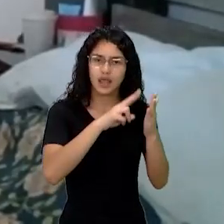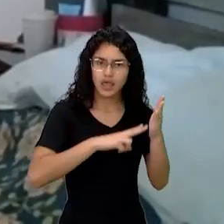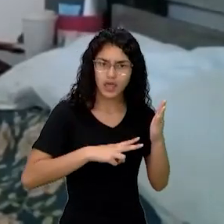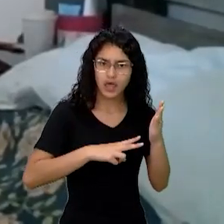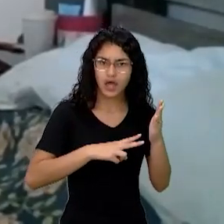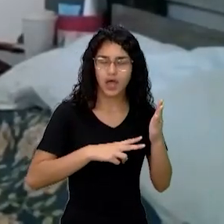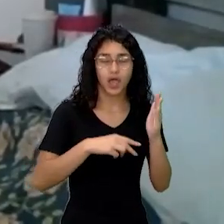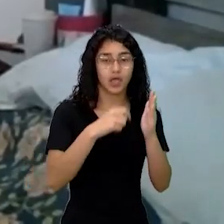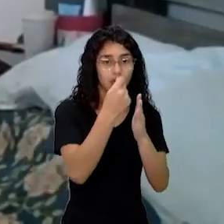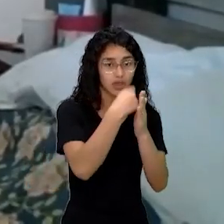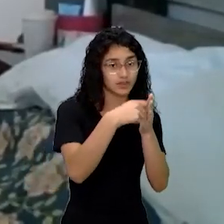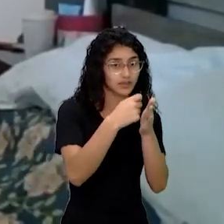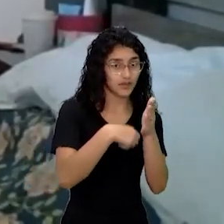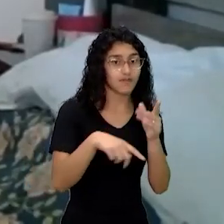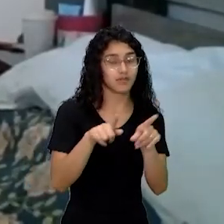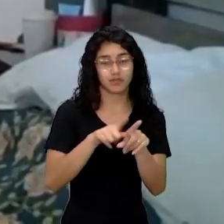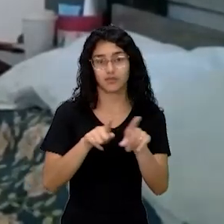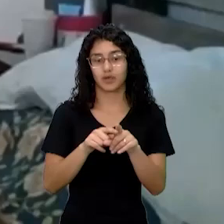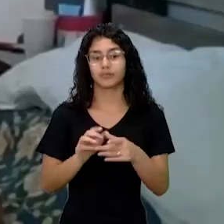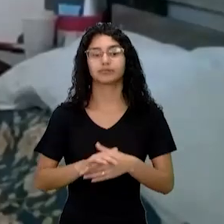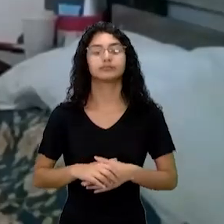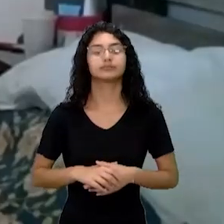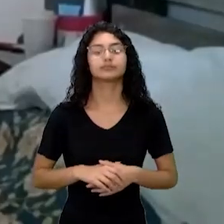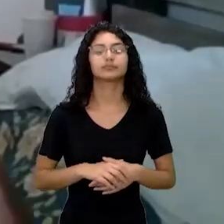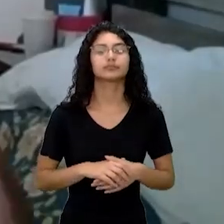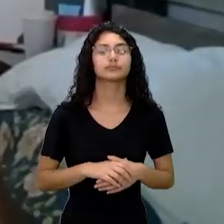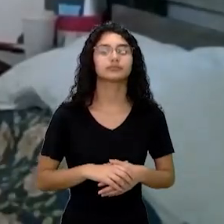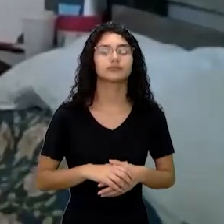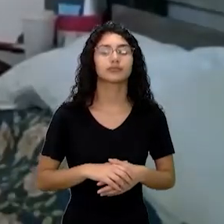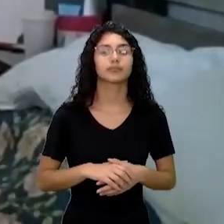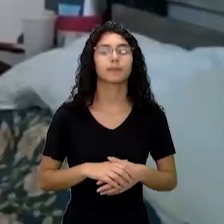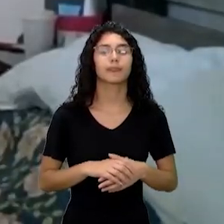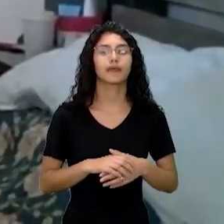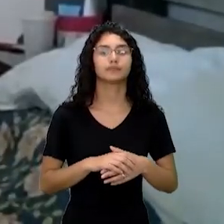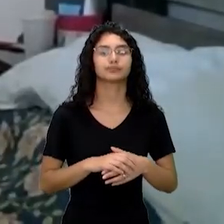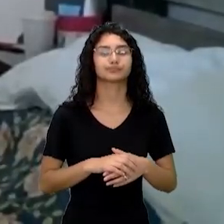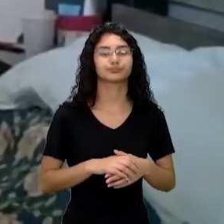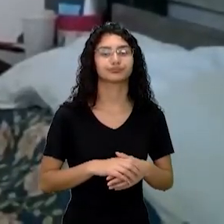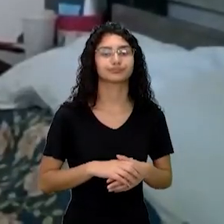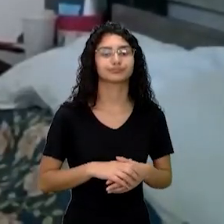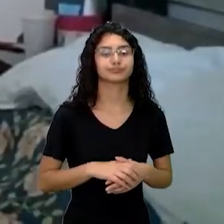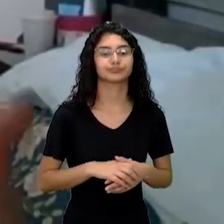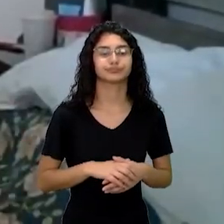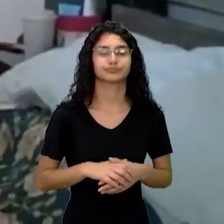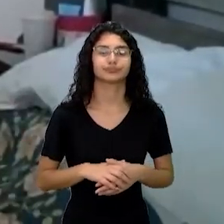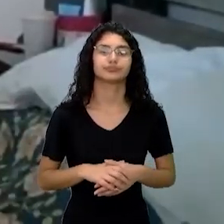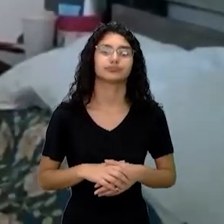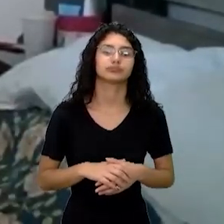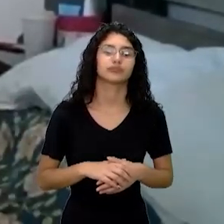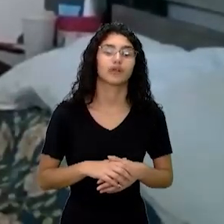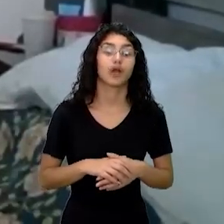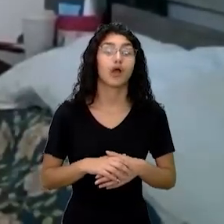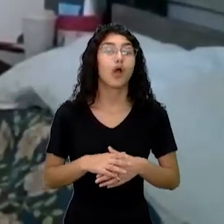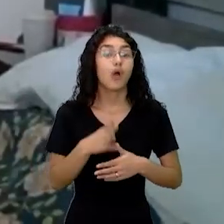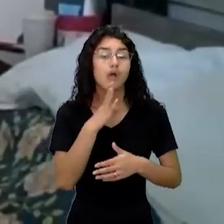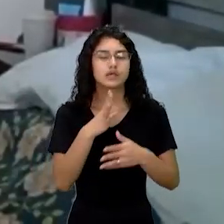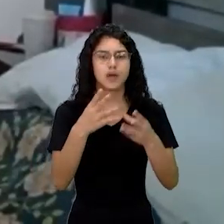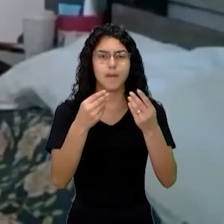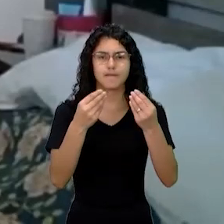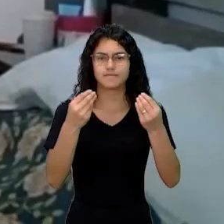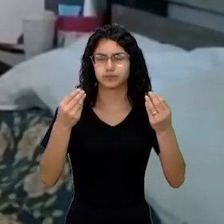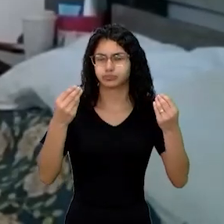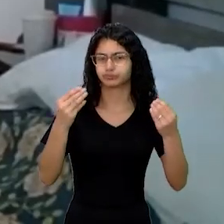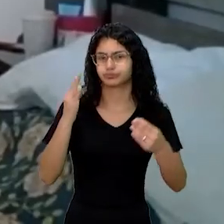né. Então, já escrevia com letra cursiva, enfim, já conhecia muita